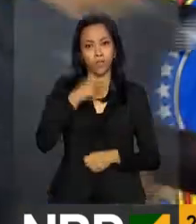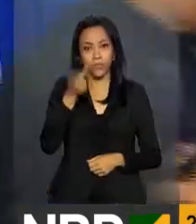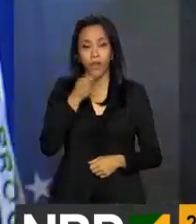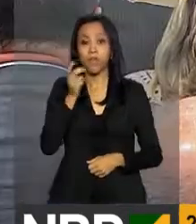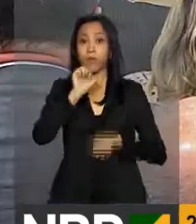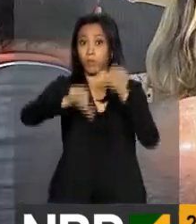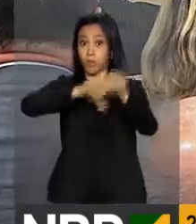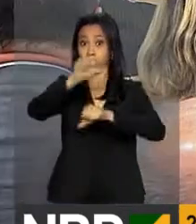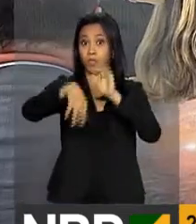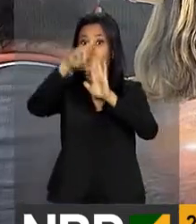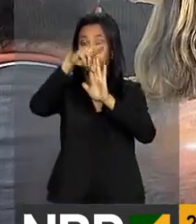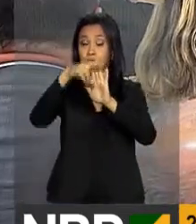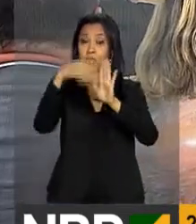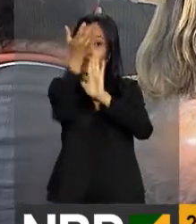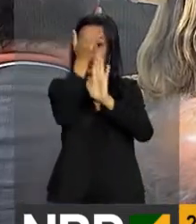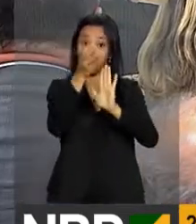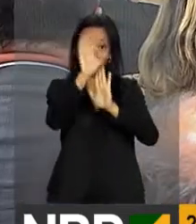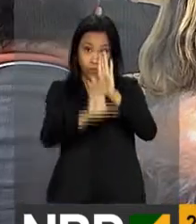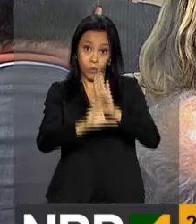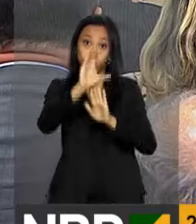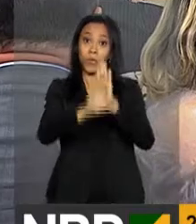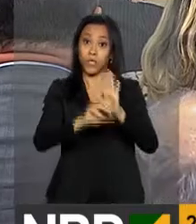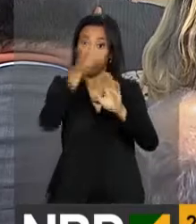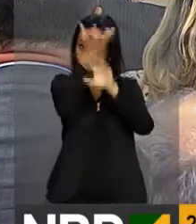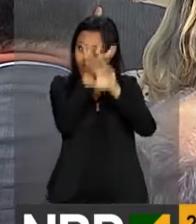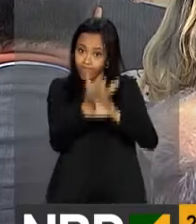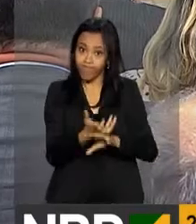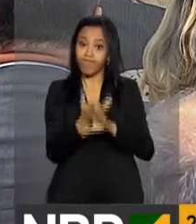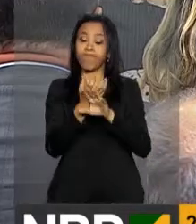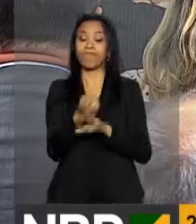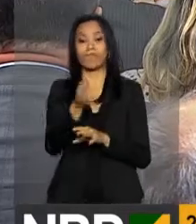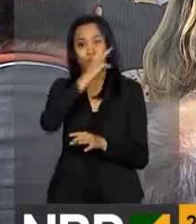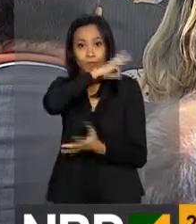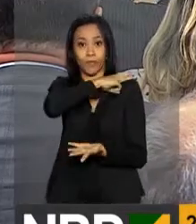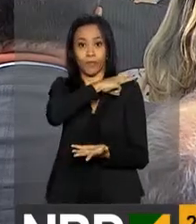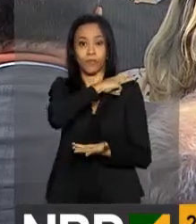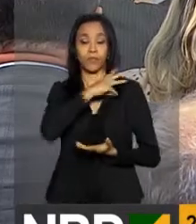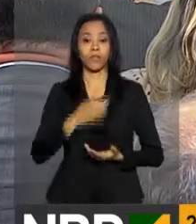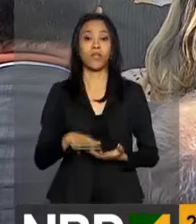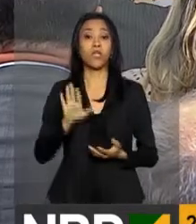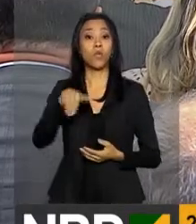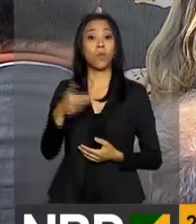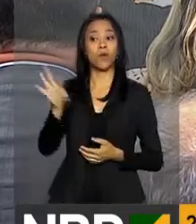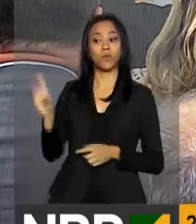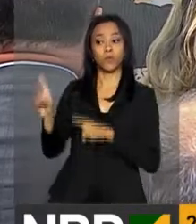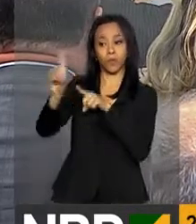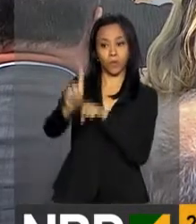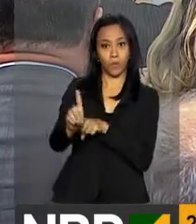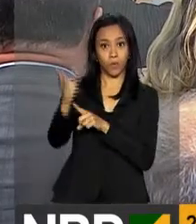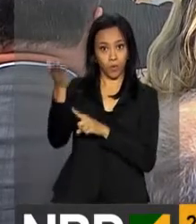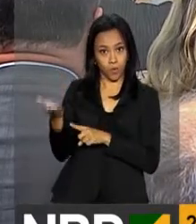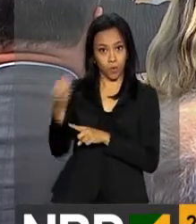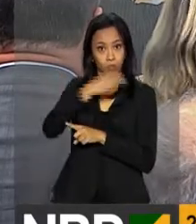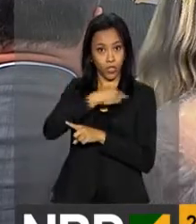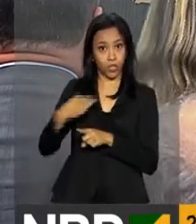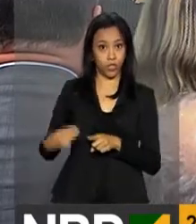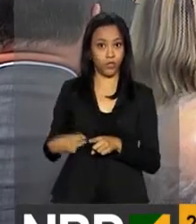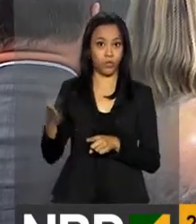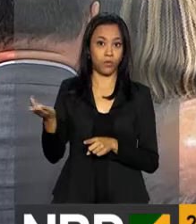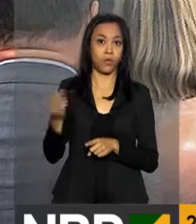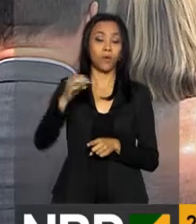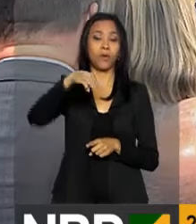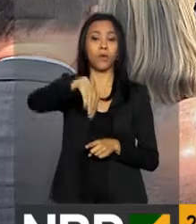médio e na verdade quando mendonça chegou ao ministério trouxe-me a